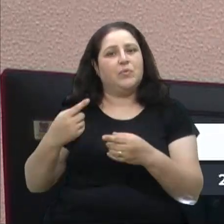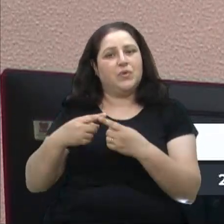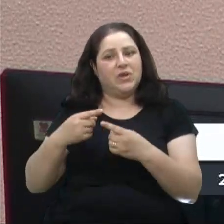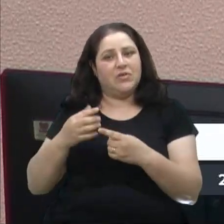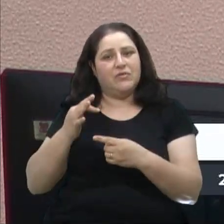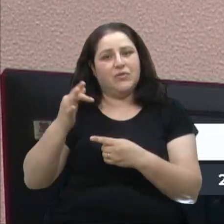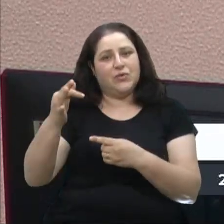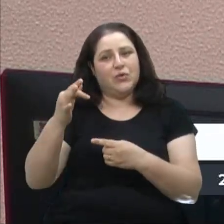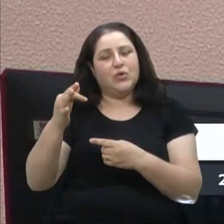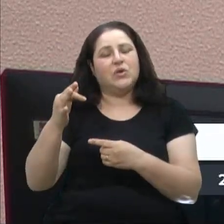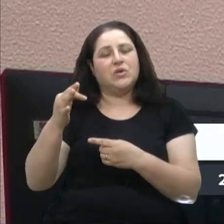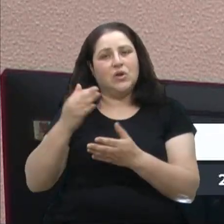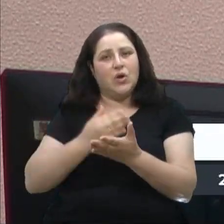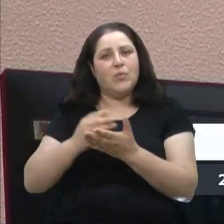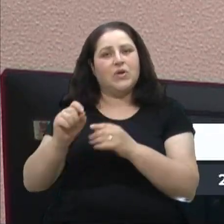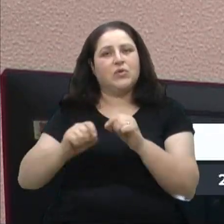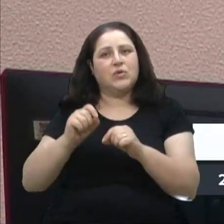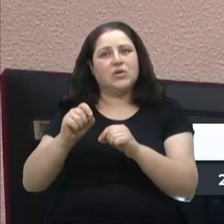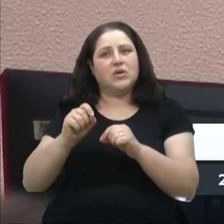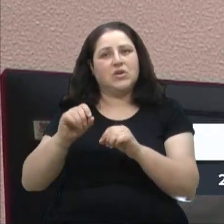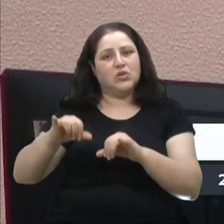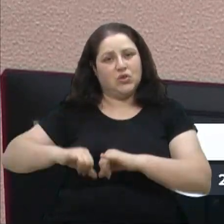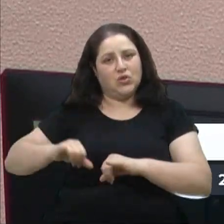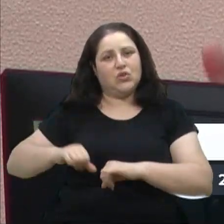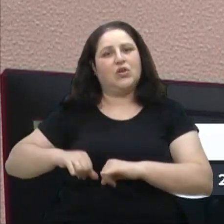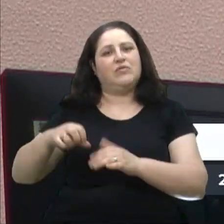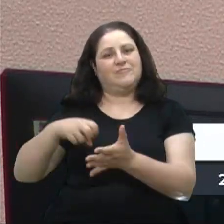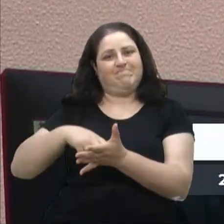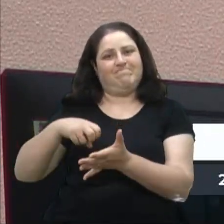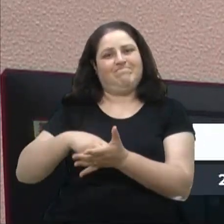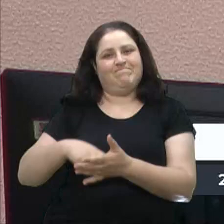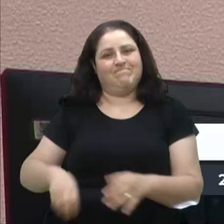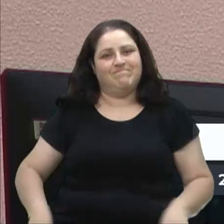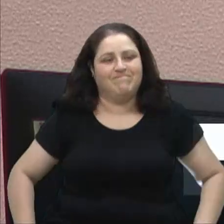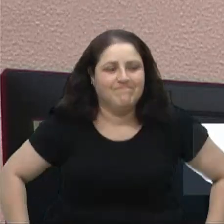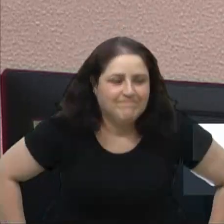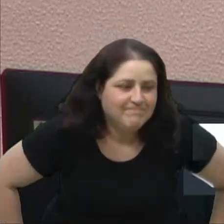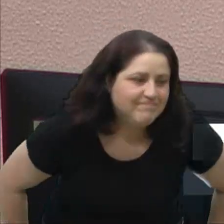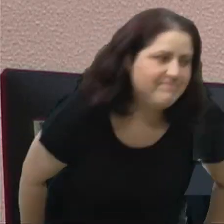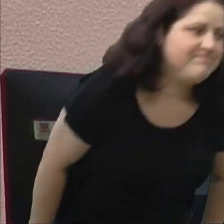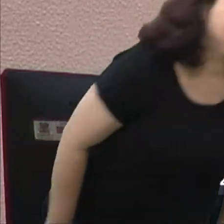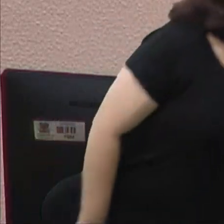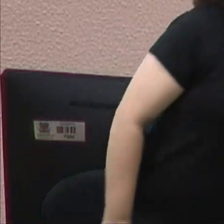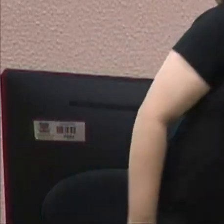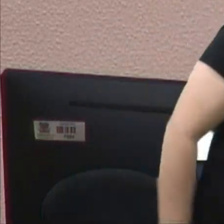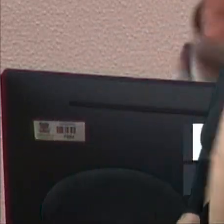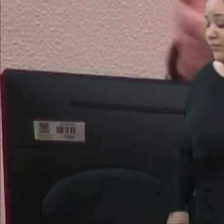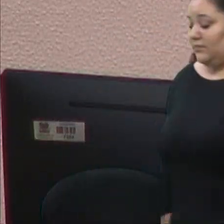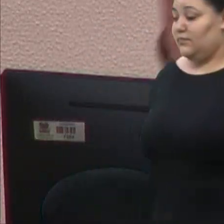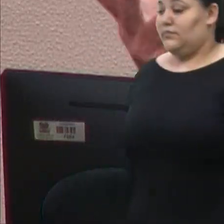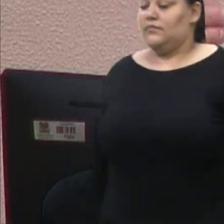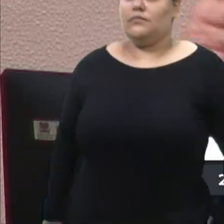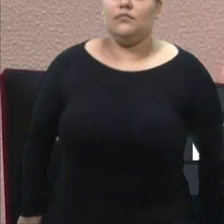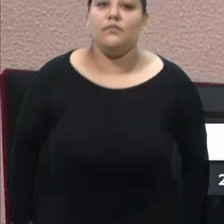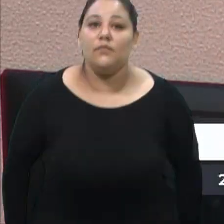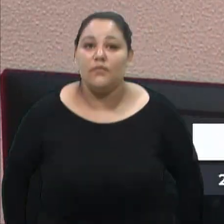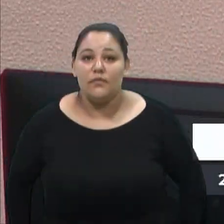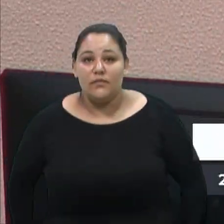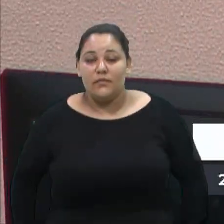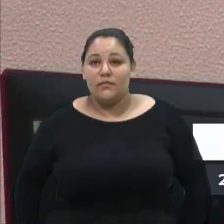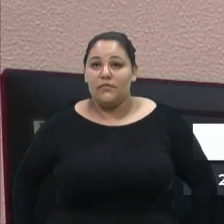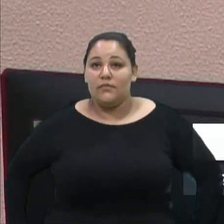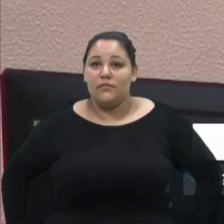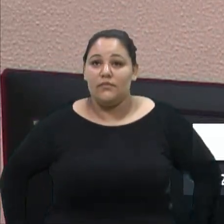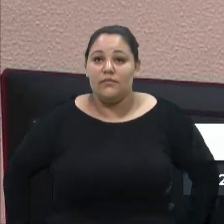entrar num ponto que a gente vai sofrer as consequências, e já estamos sofrendo as consequências, nessas intempéries que a gente